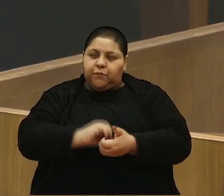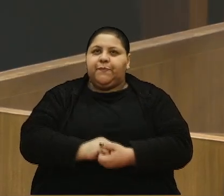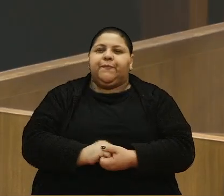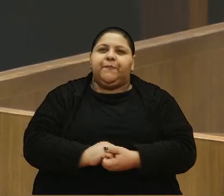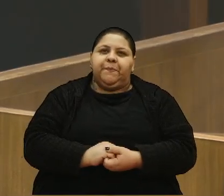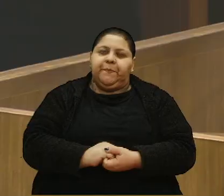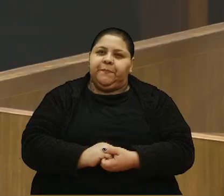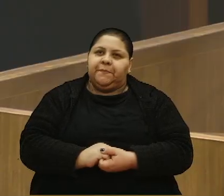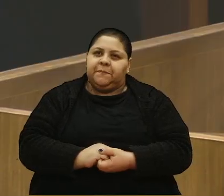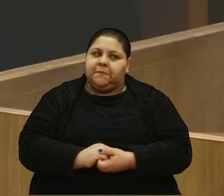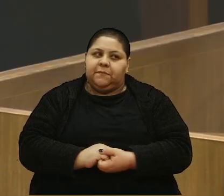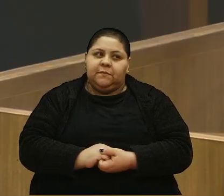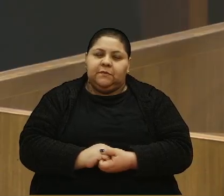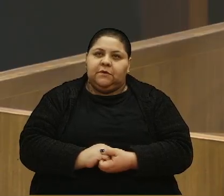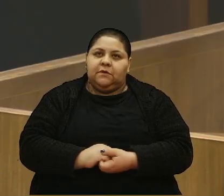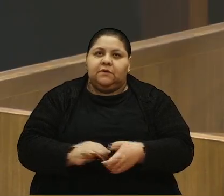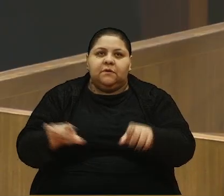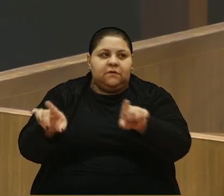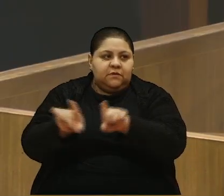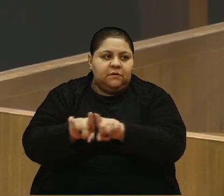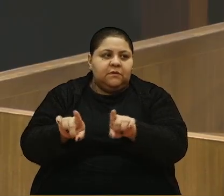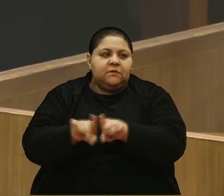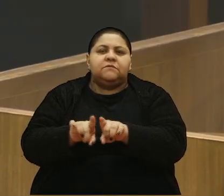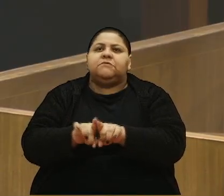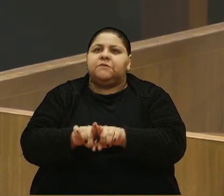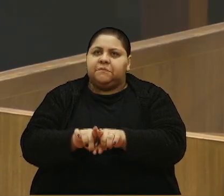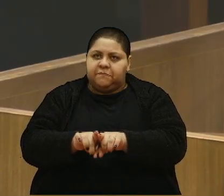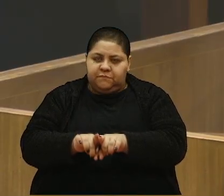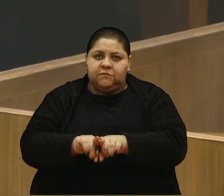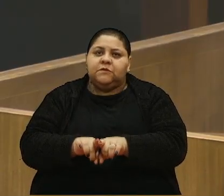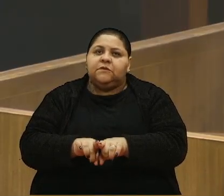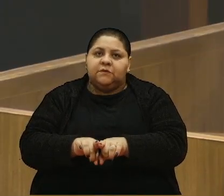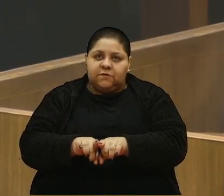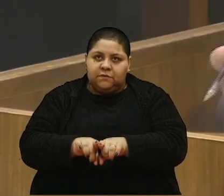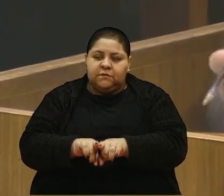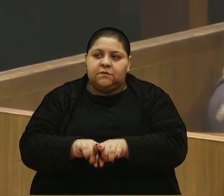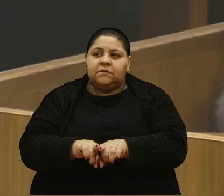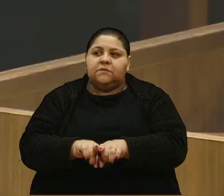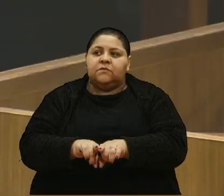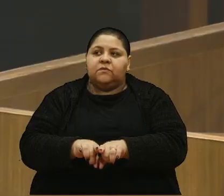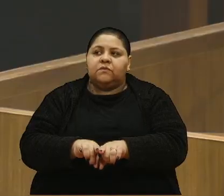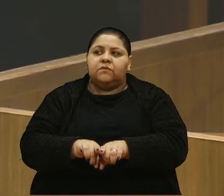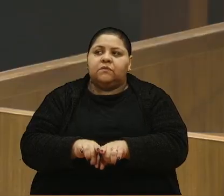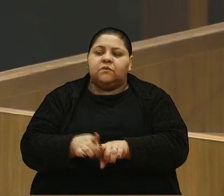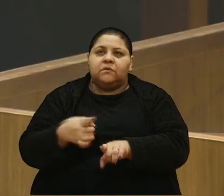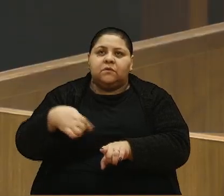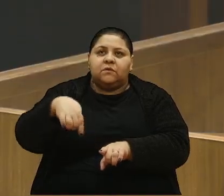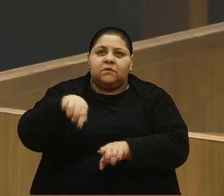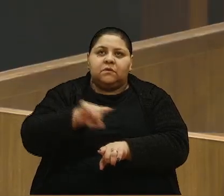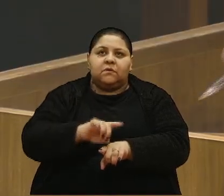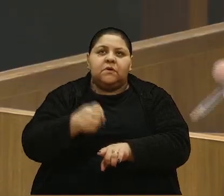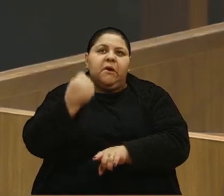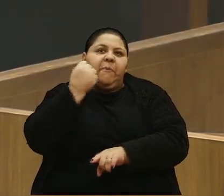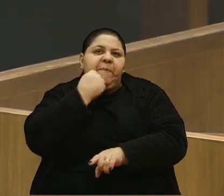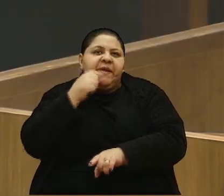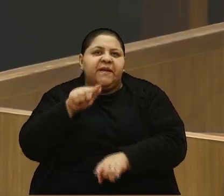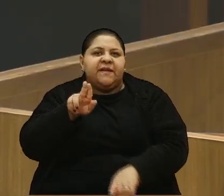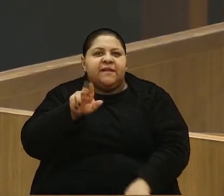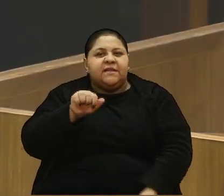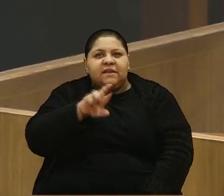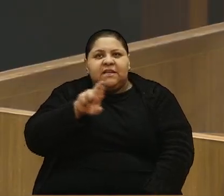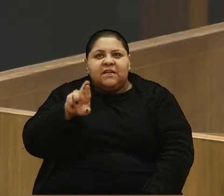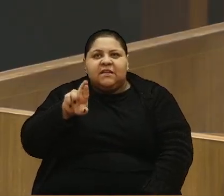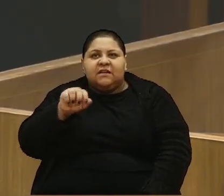e também uma no Floresta, quer dizer, na Perimetral, né, que pode pegar da Pedreira do Guerra, as